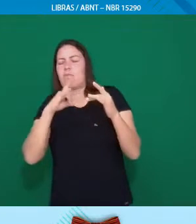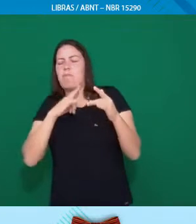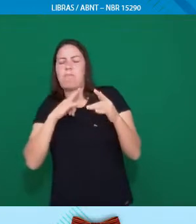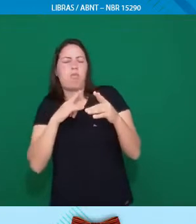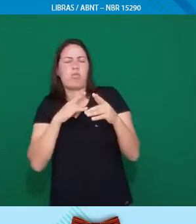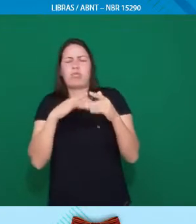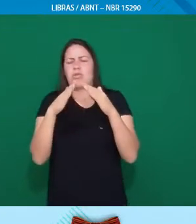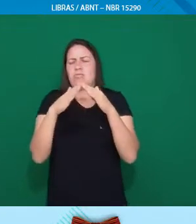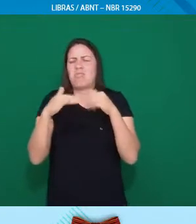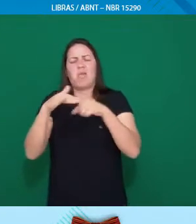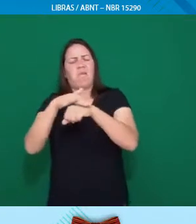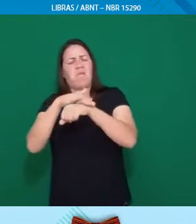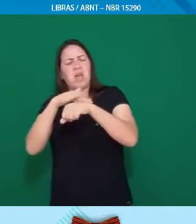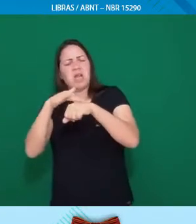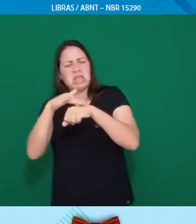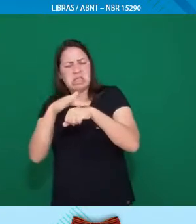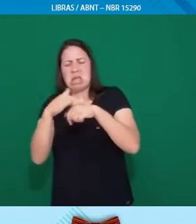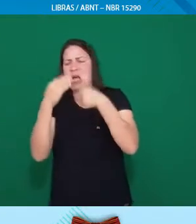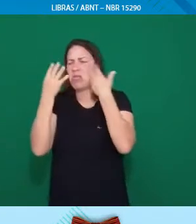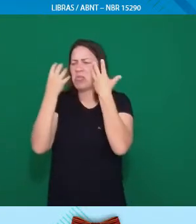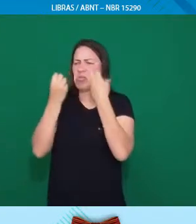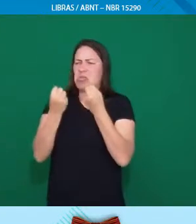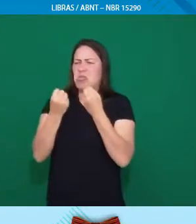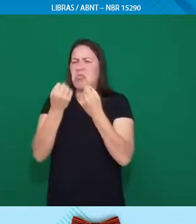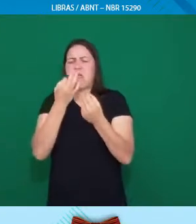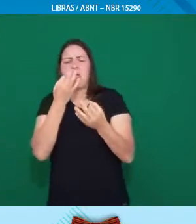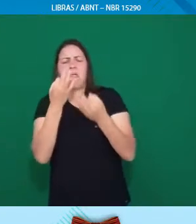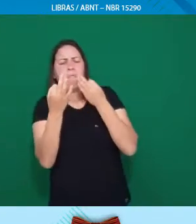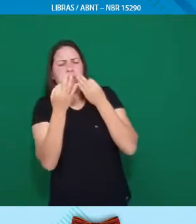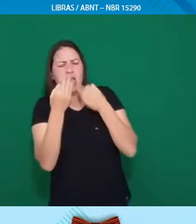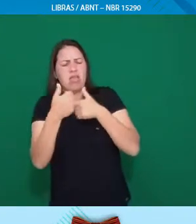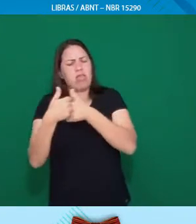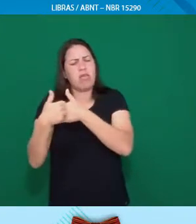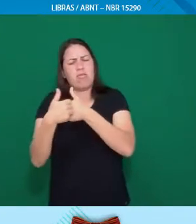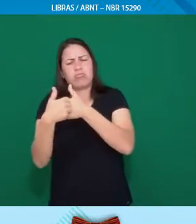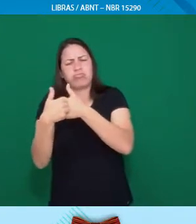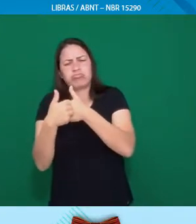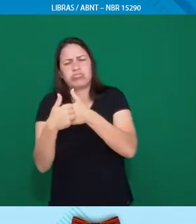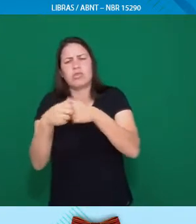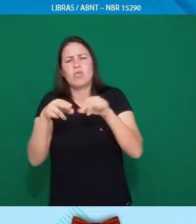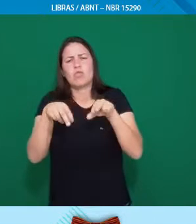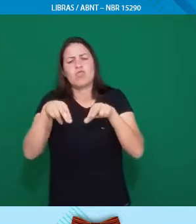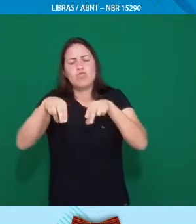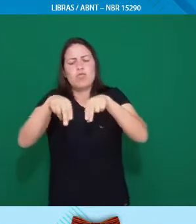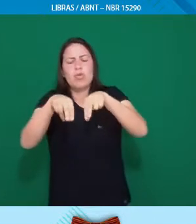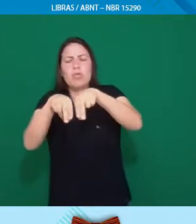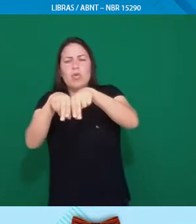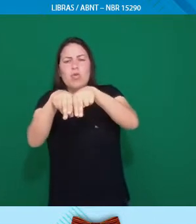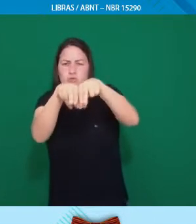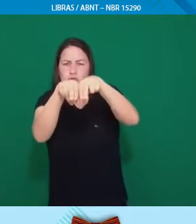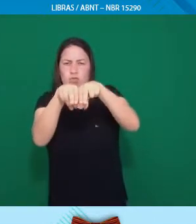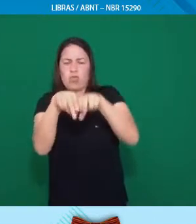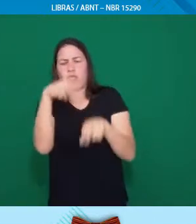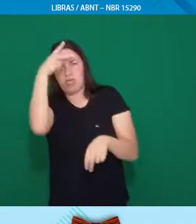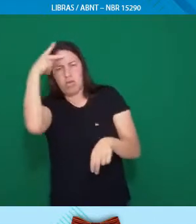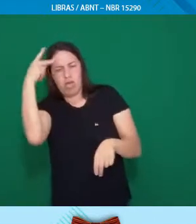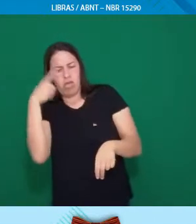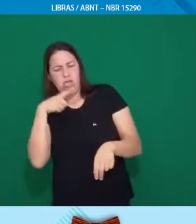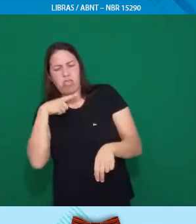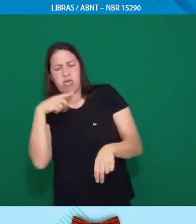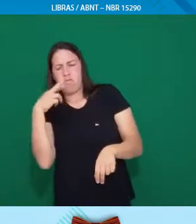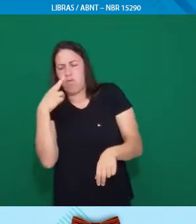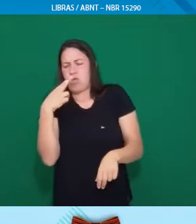e mais tive diálogo Mas tive conversa parceria e uns tem meu respeito independente de